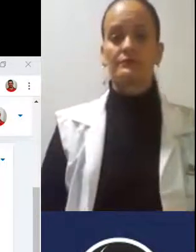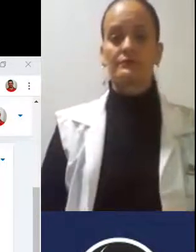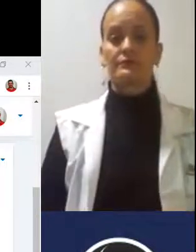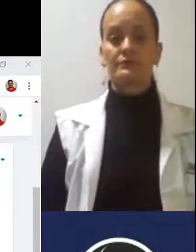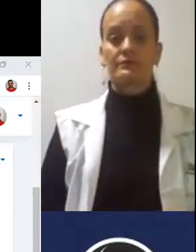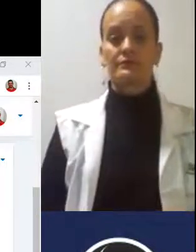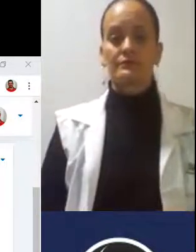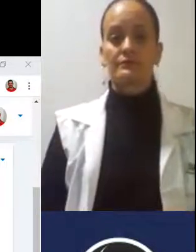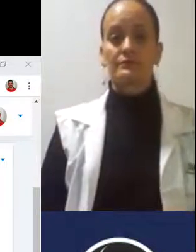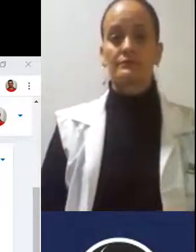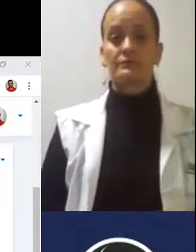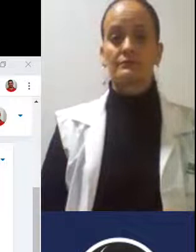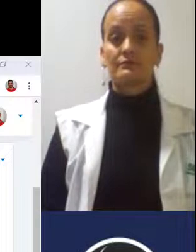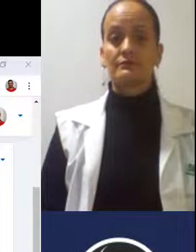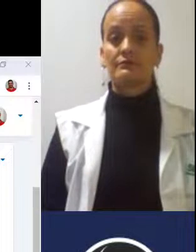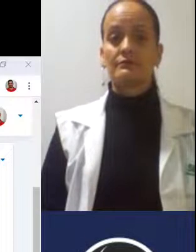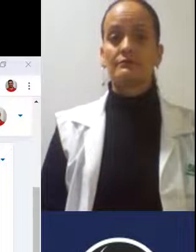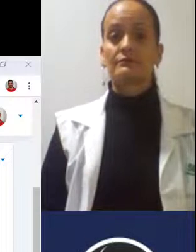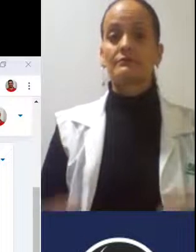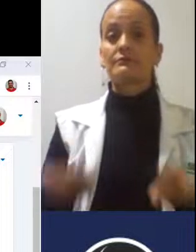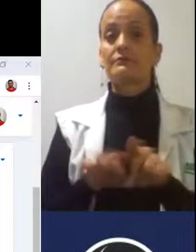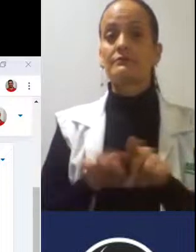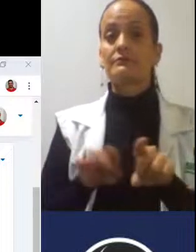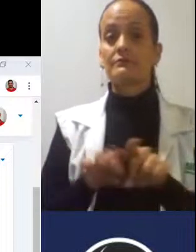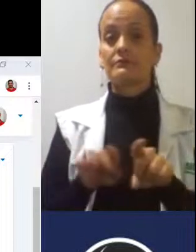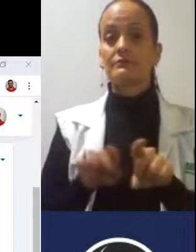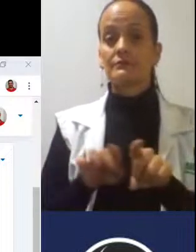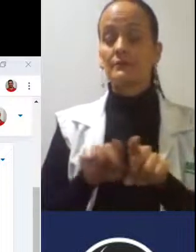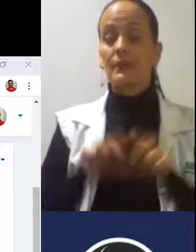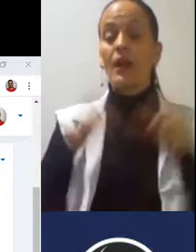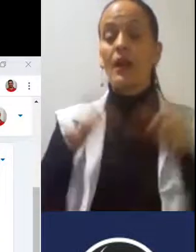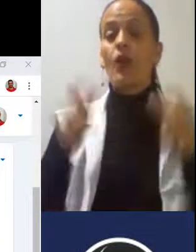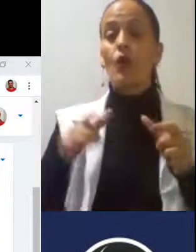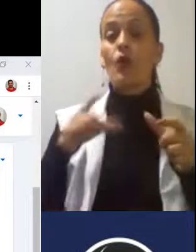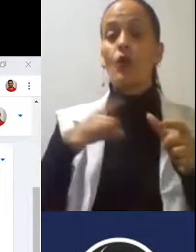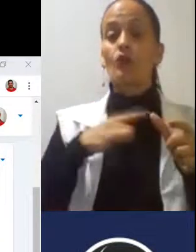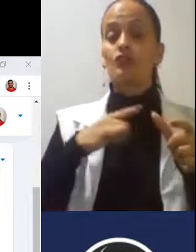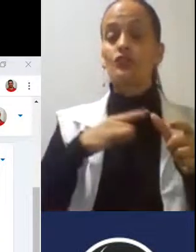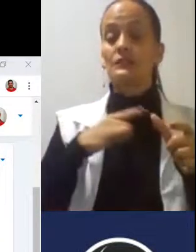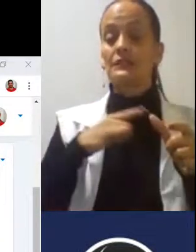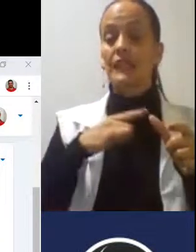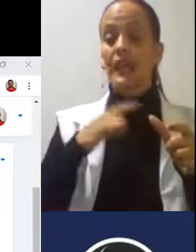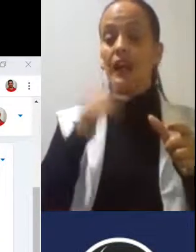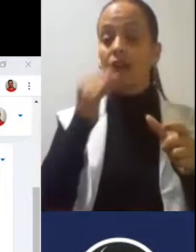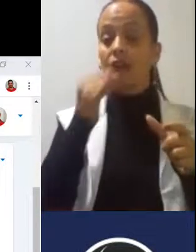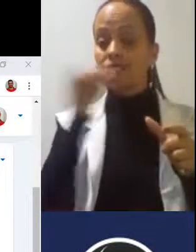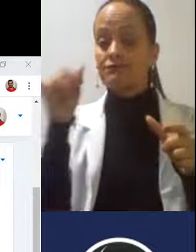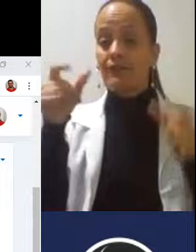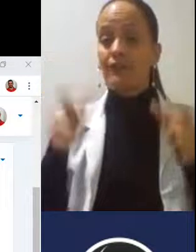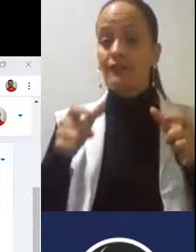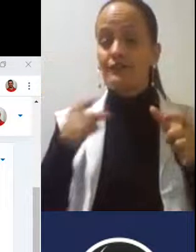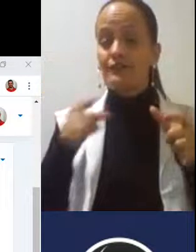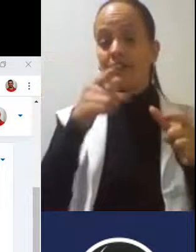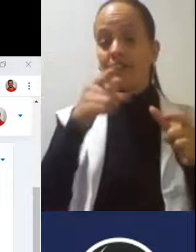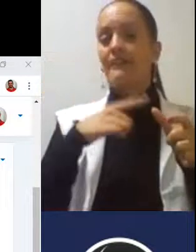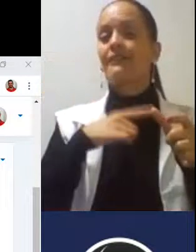Então, onde é que está a fonte de alimentação no nosso caso? Está bem aqui, ó, certo? A gente tem também uma